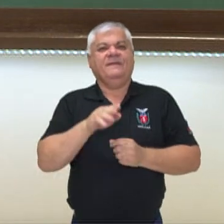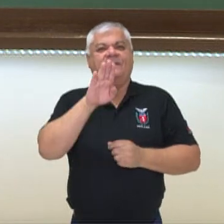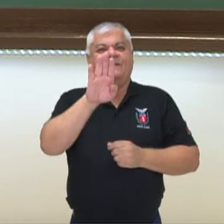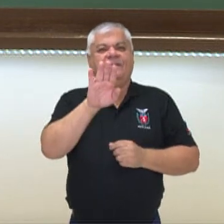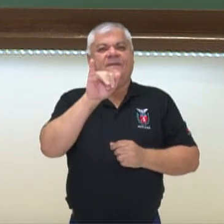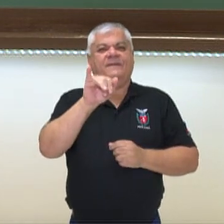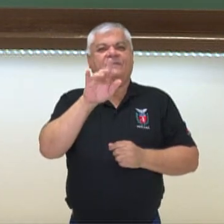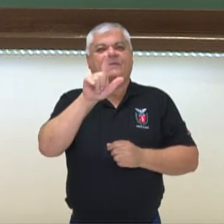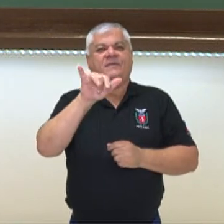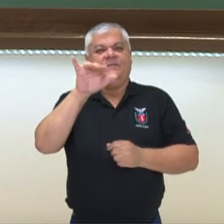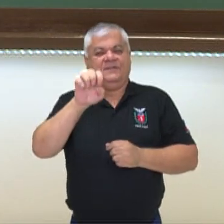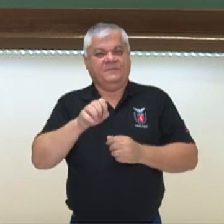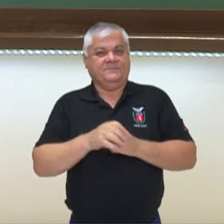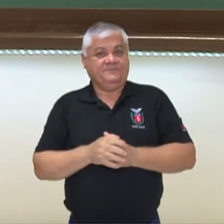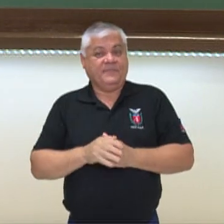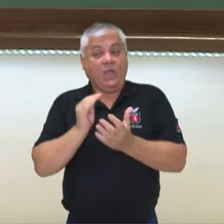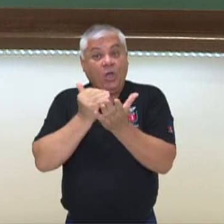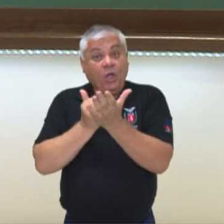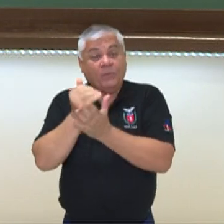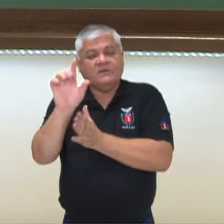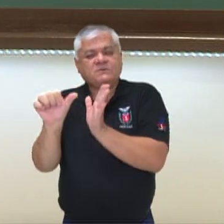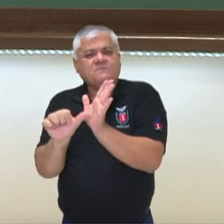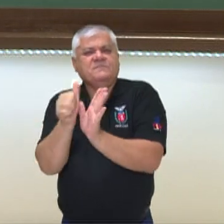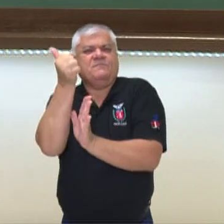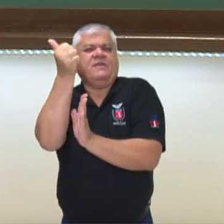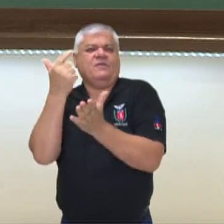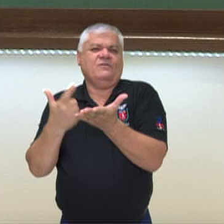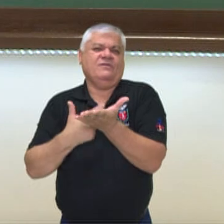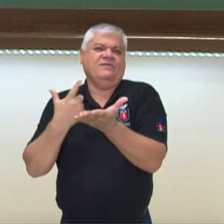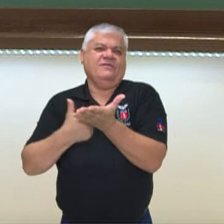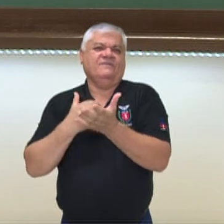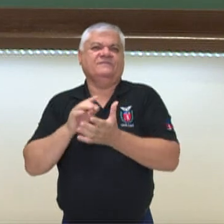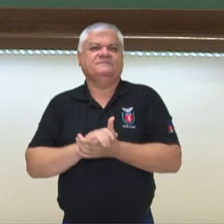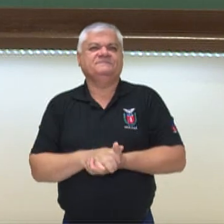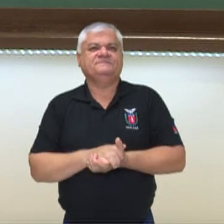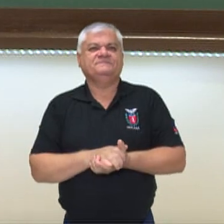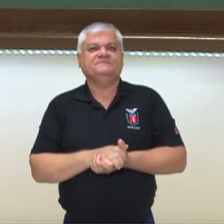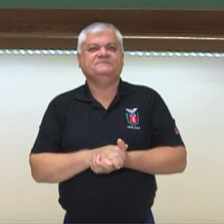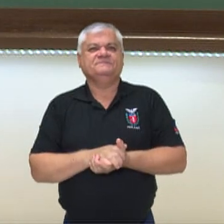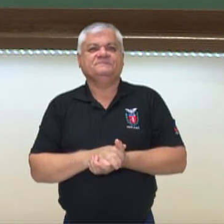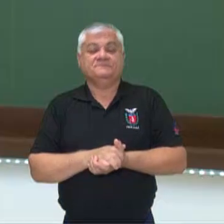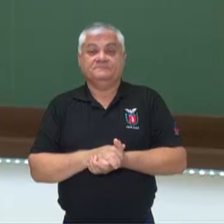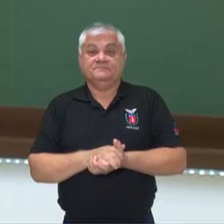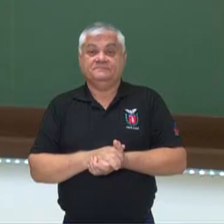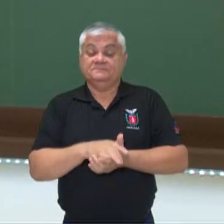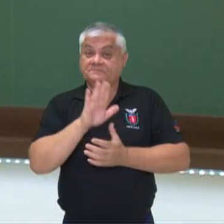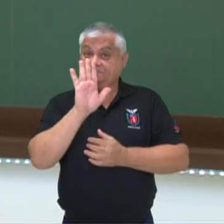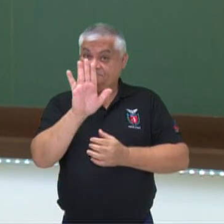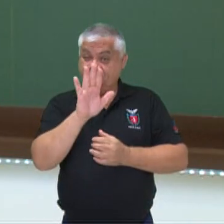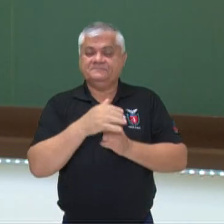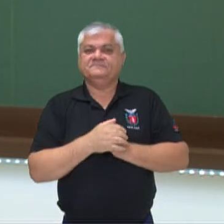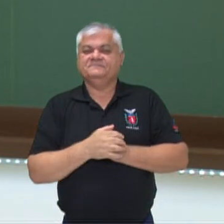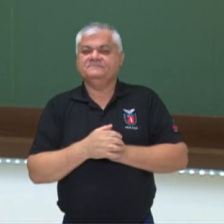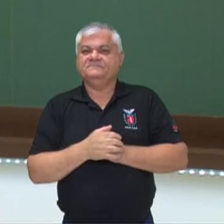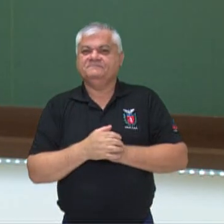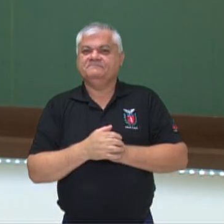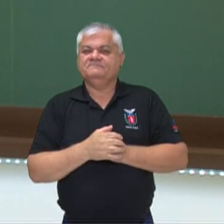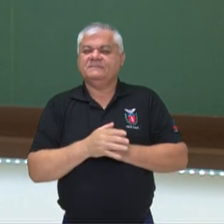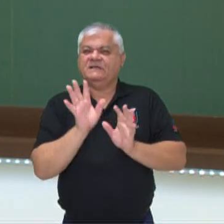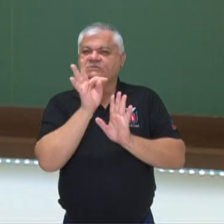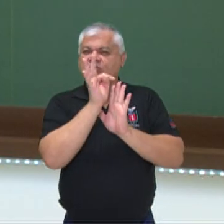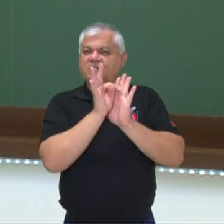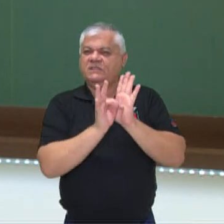primeiros livros, antes ainda da imprensa e dos livros como conhecemos. Agora, um dos